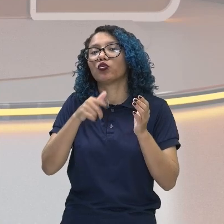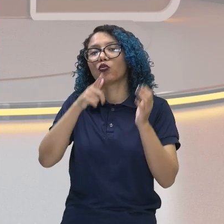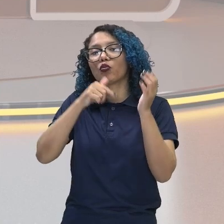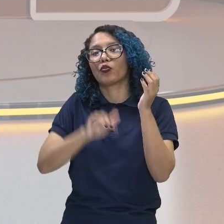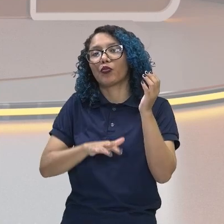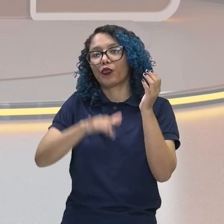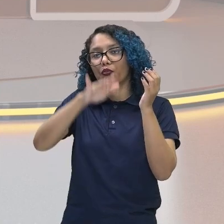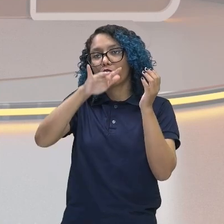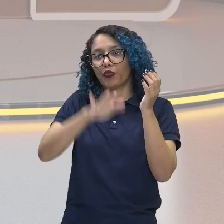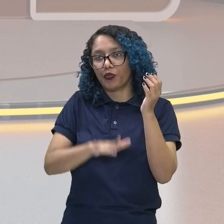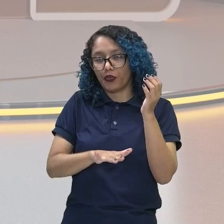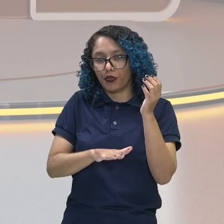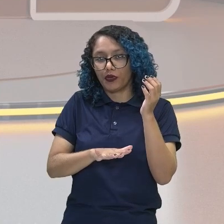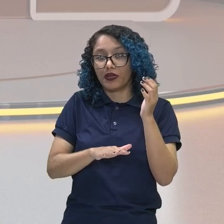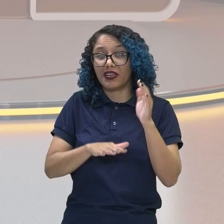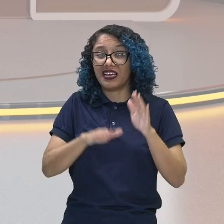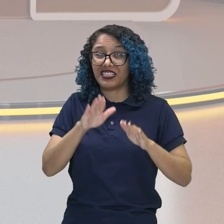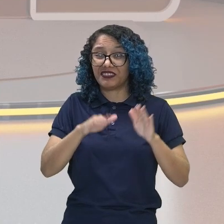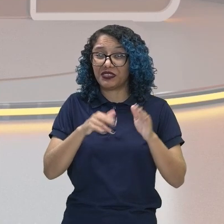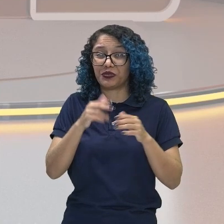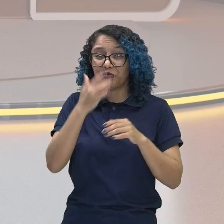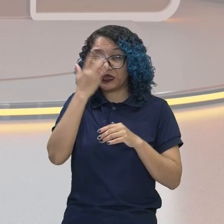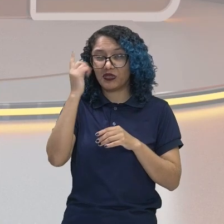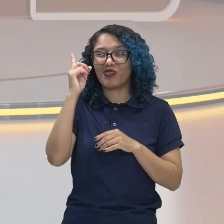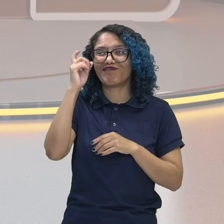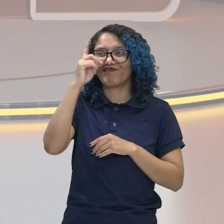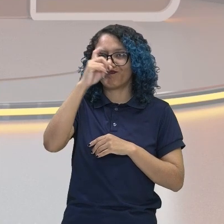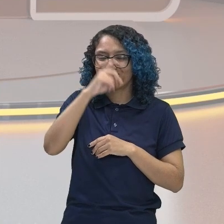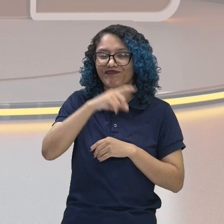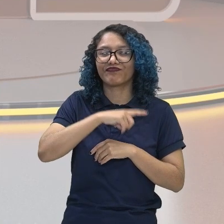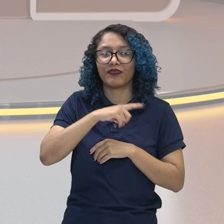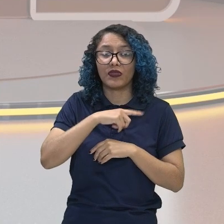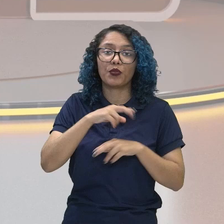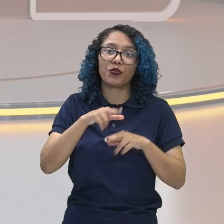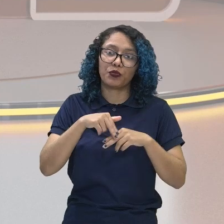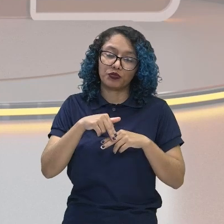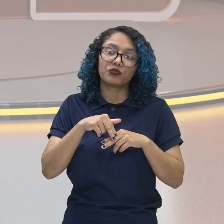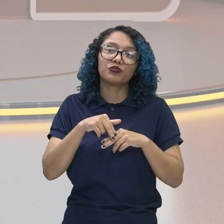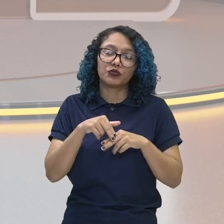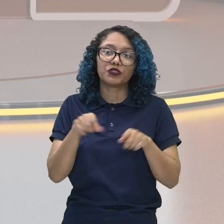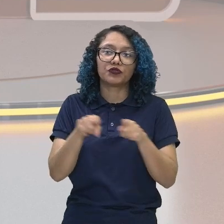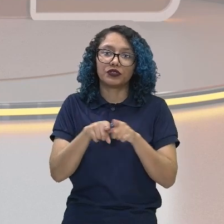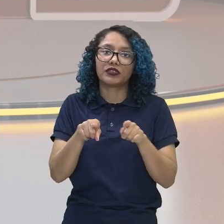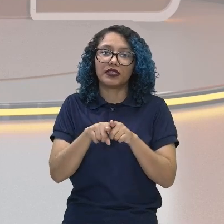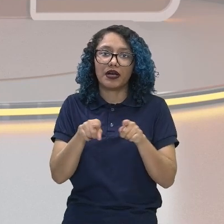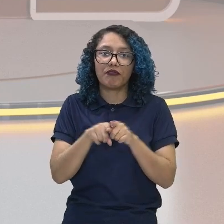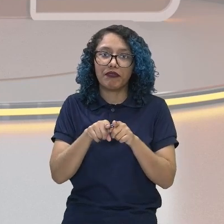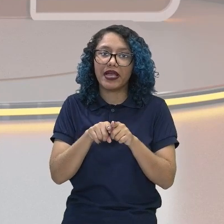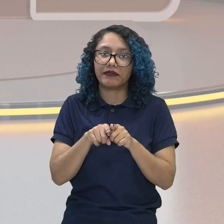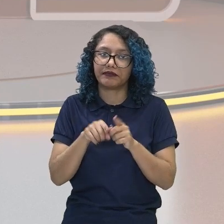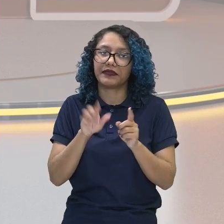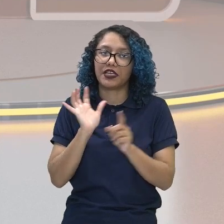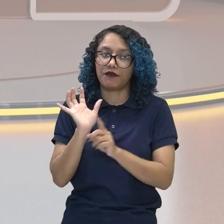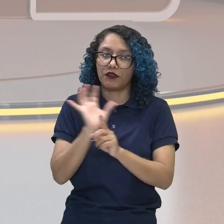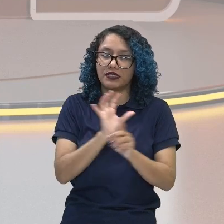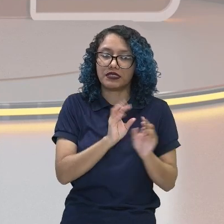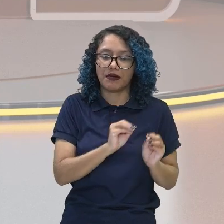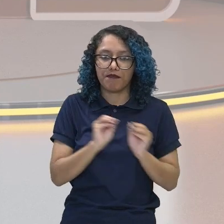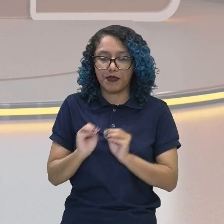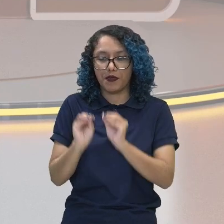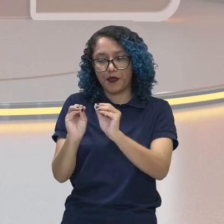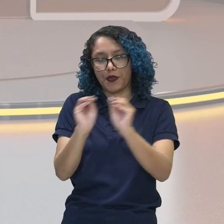têm uma certa dificuldade, então tudo isso vai também estar relacionado a essas locomoções. Agora,